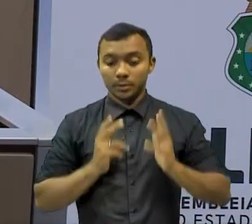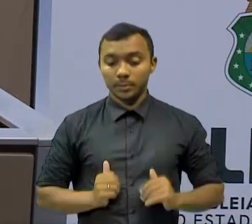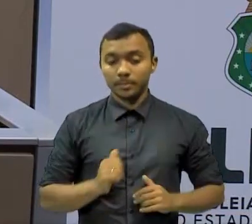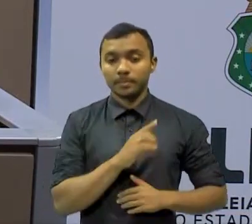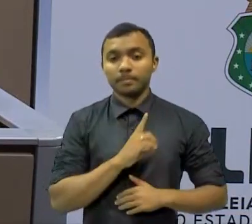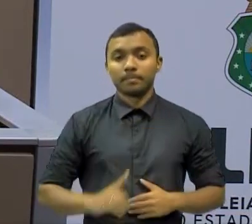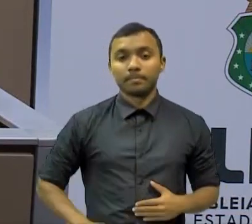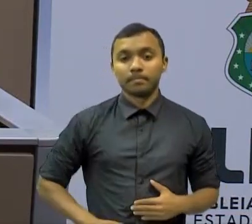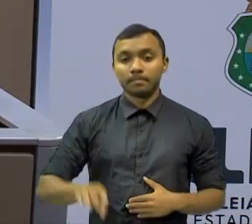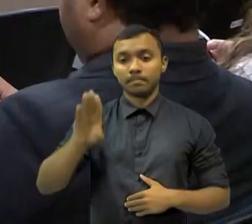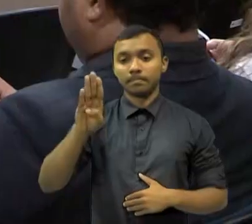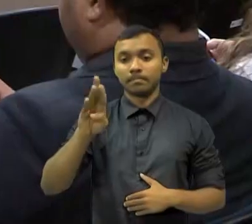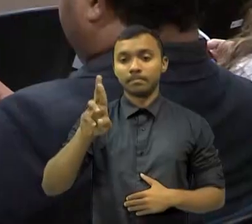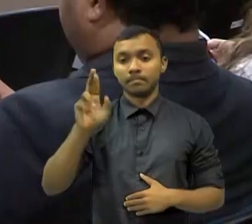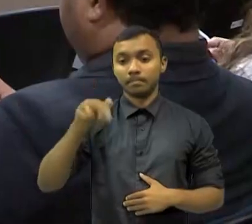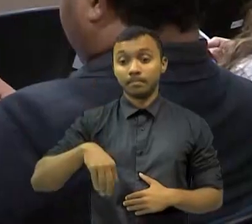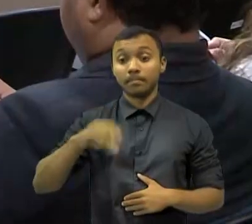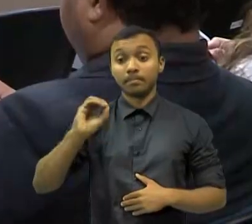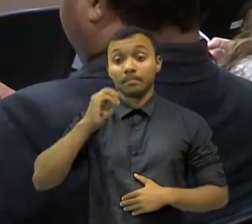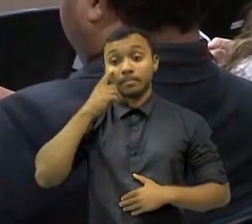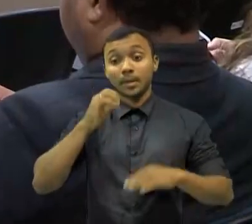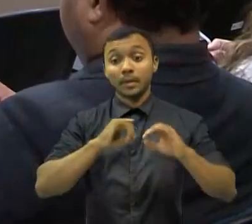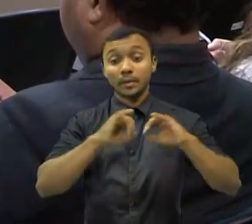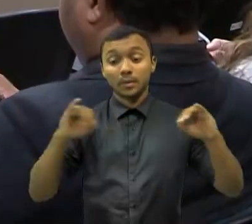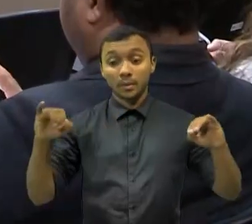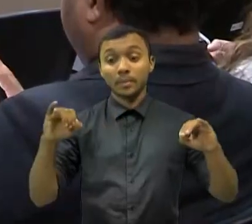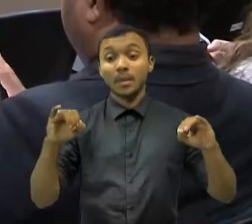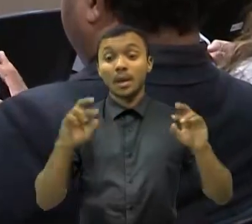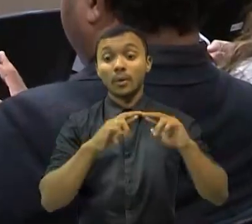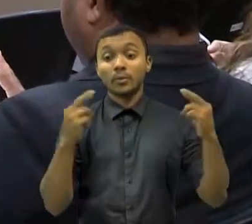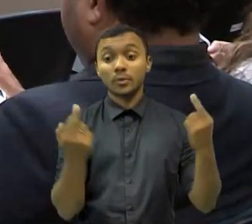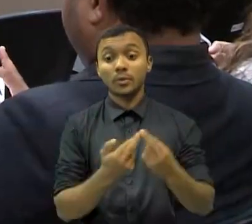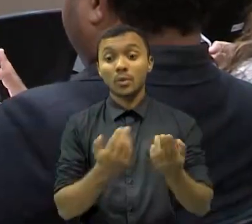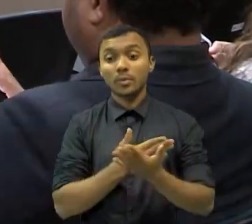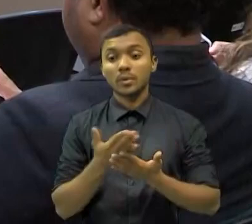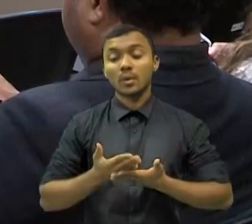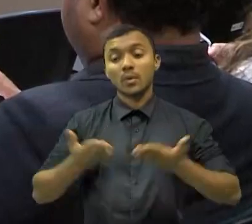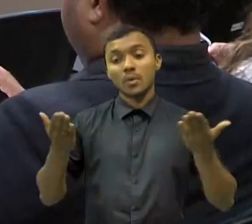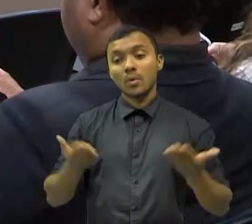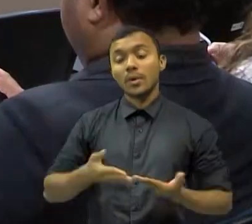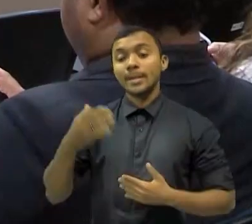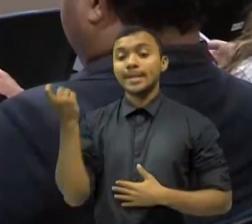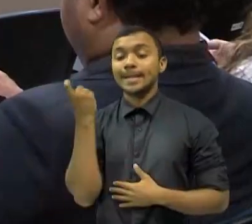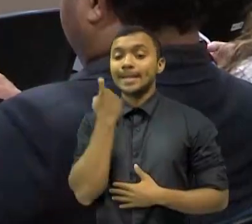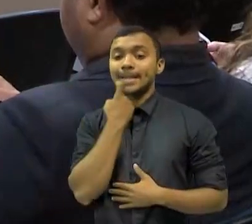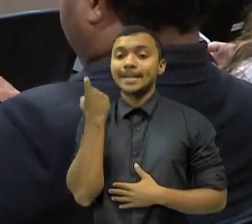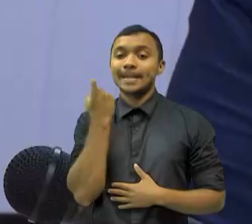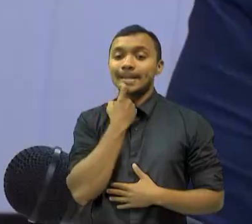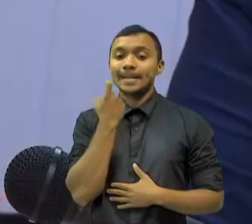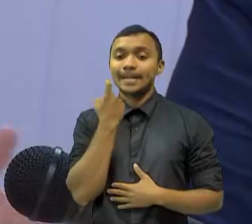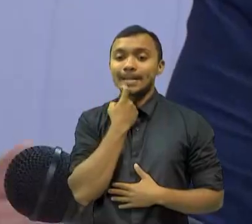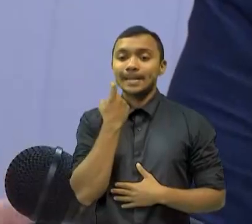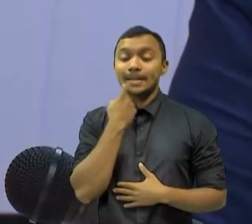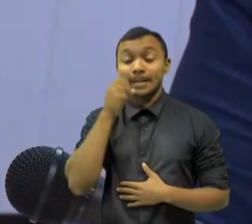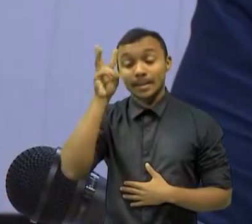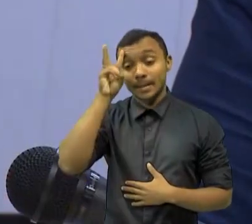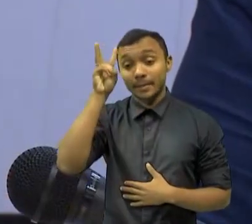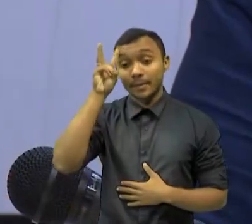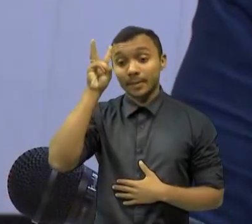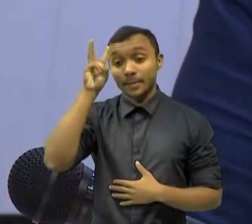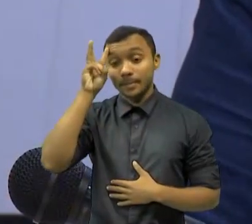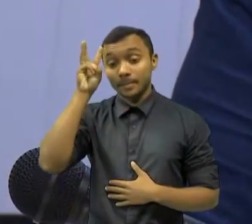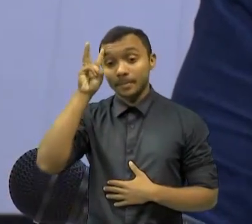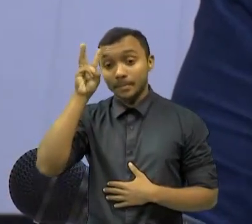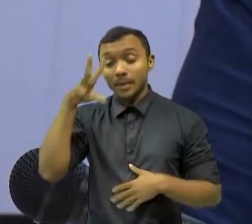Bruno Pedrosa, do PDT, a reunião aconteceu na tarde desta terça-feira, no Complexo das Comissões da Casa, e contou com a presença